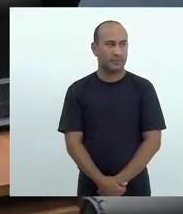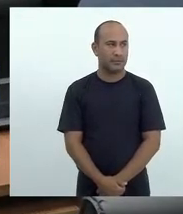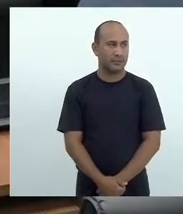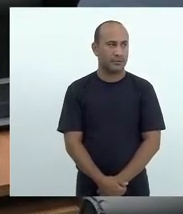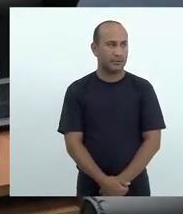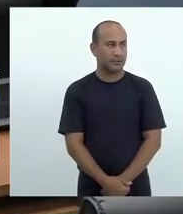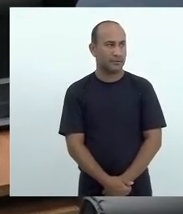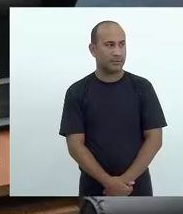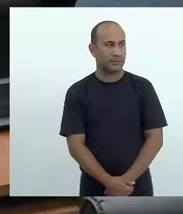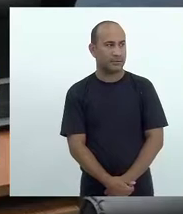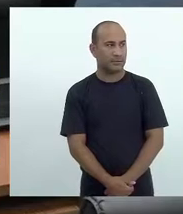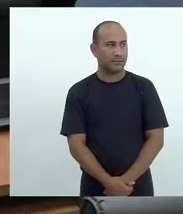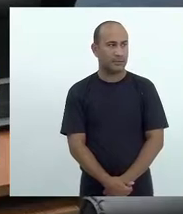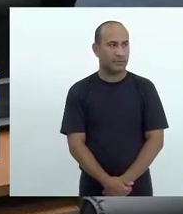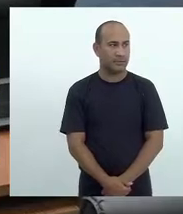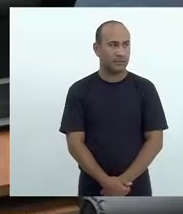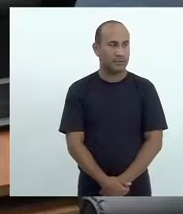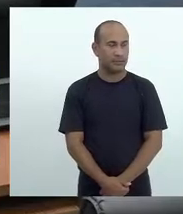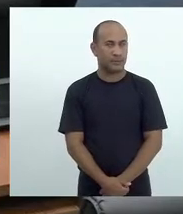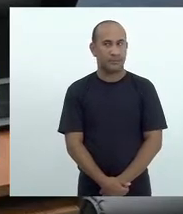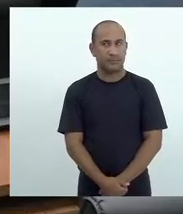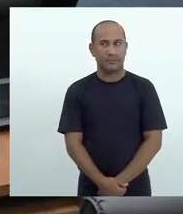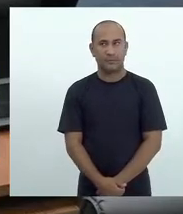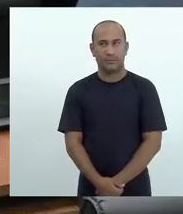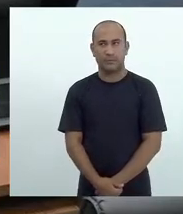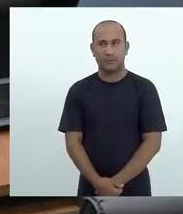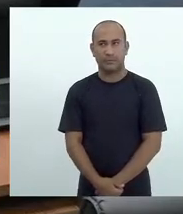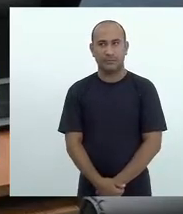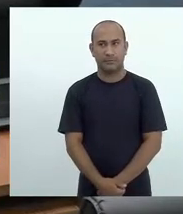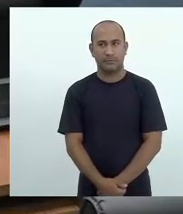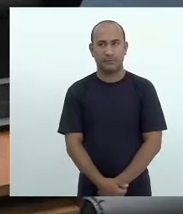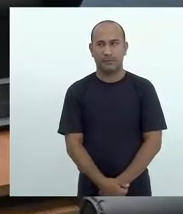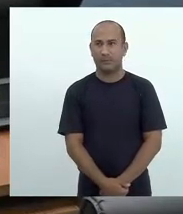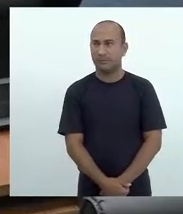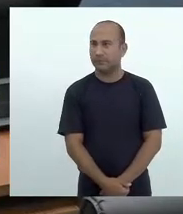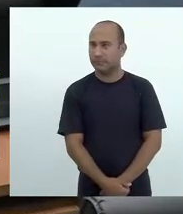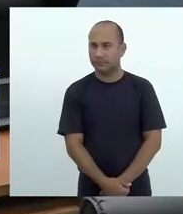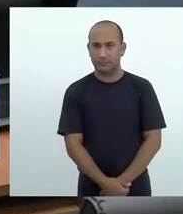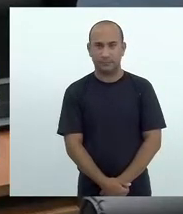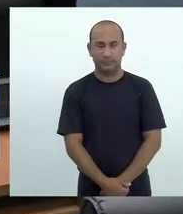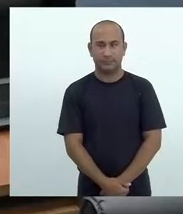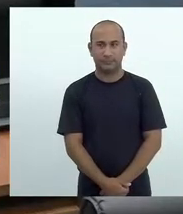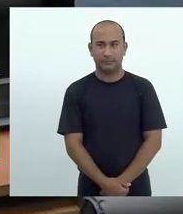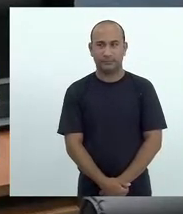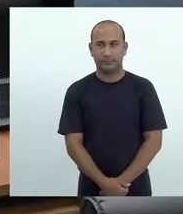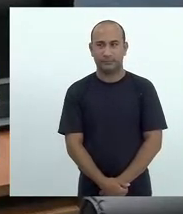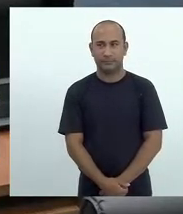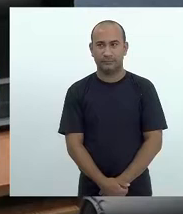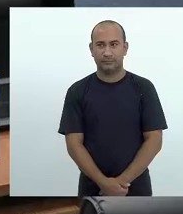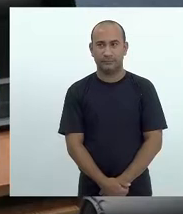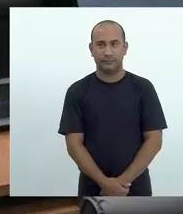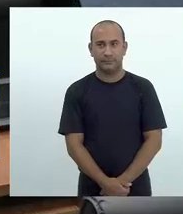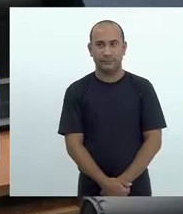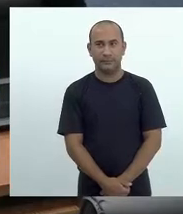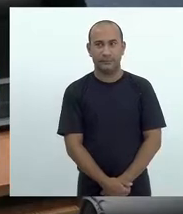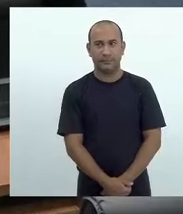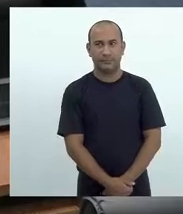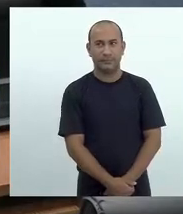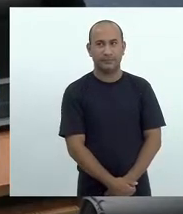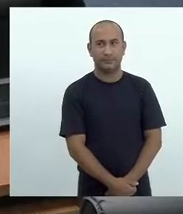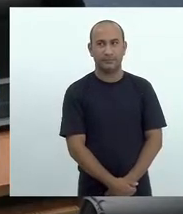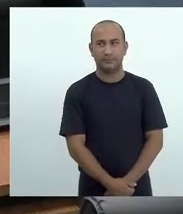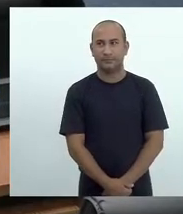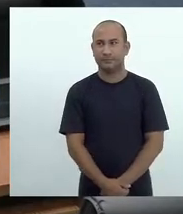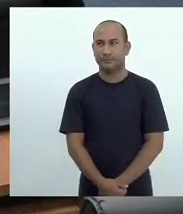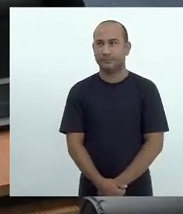Tem que esperar o nosso presidente chegar, minha filha. Você é o presidente. Eu sou o vice. E o presidente? A Tia Ju